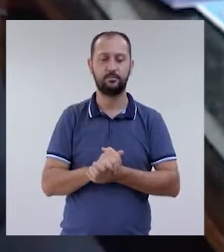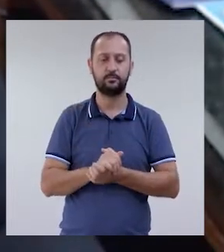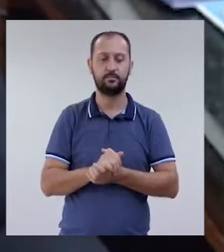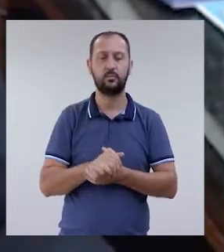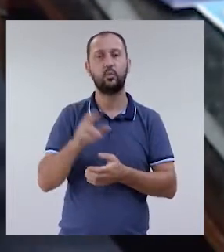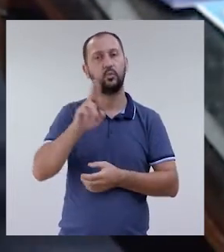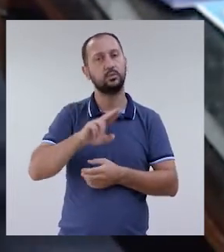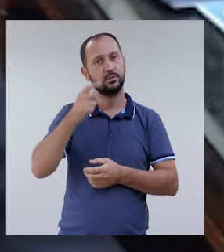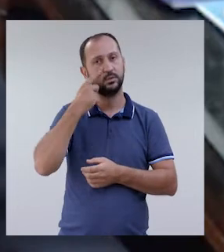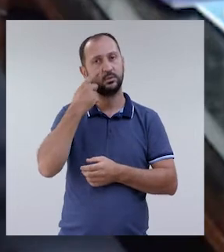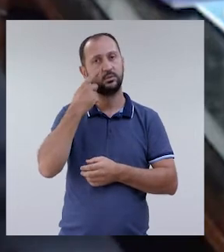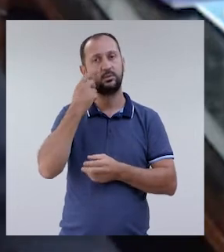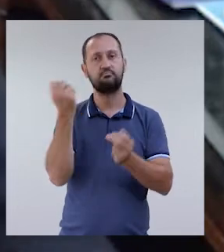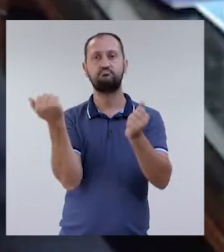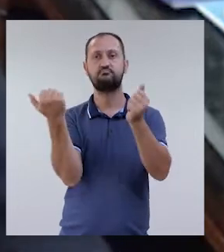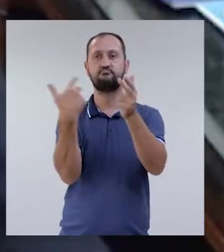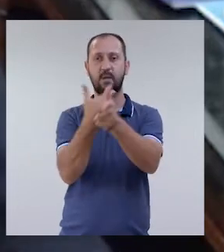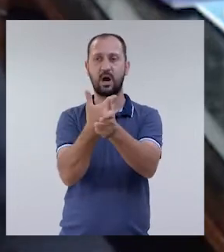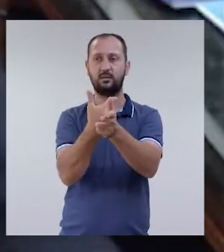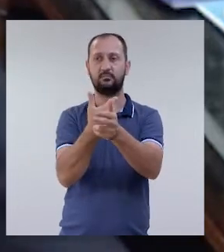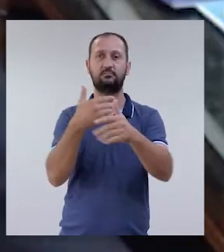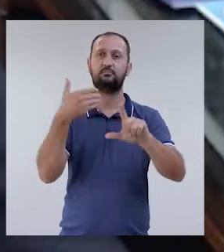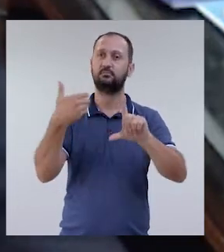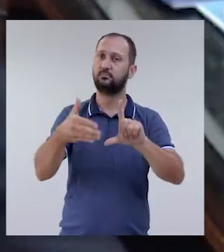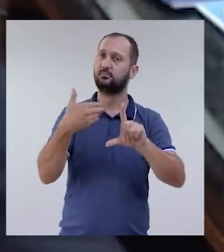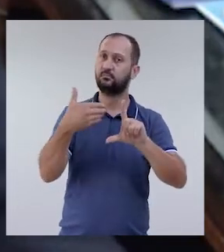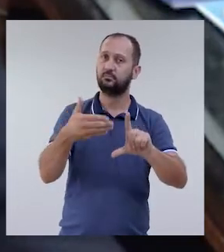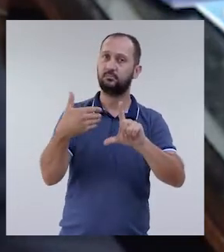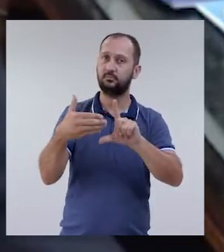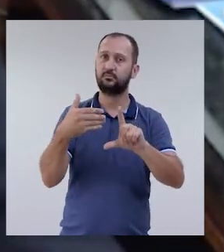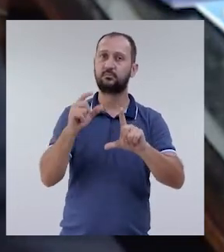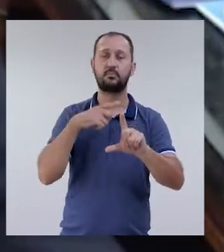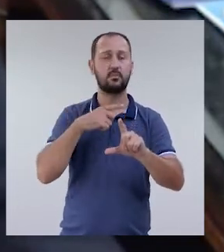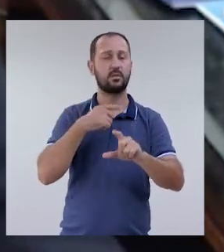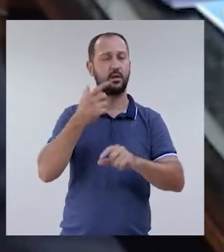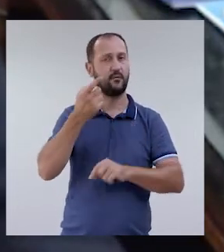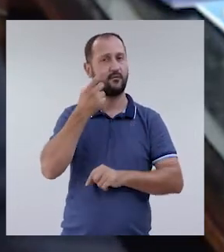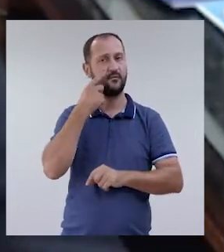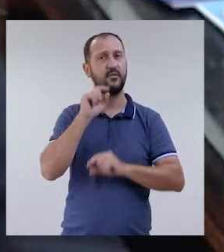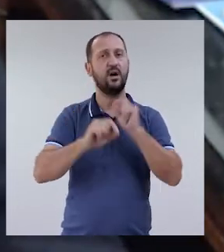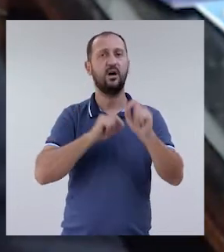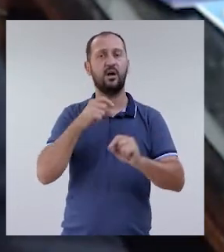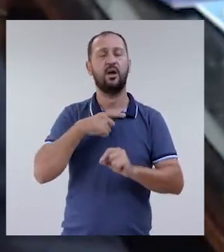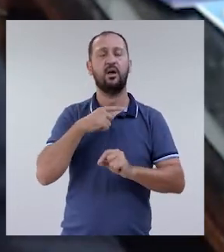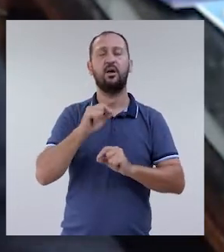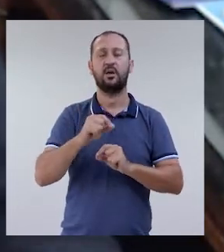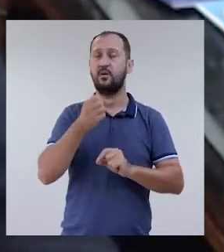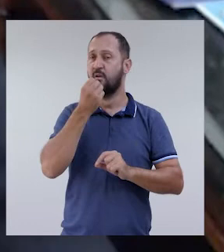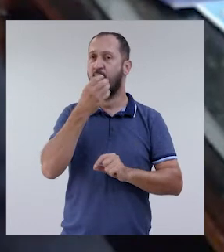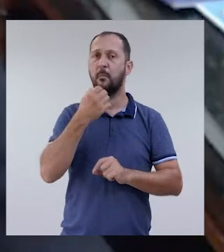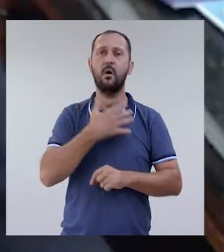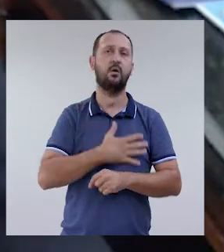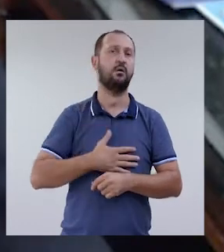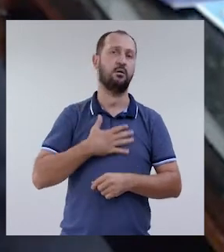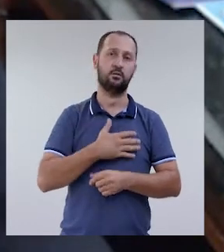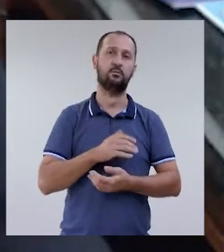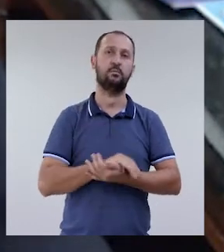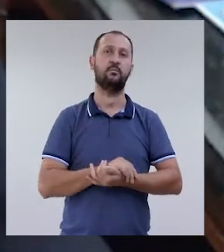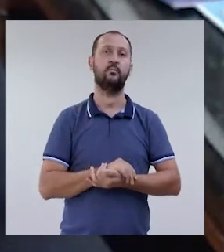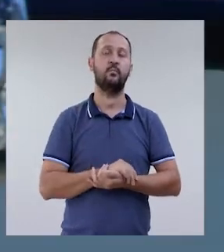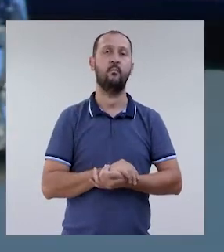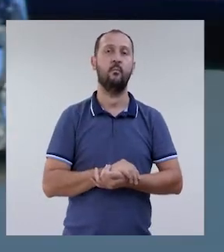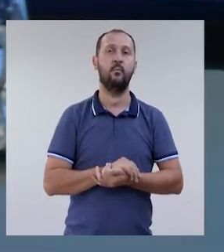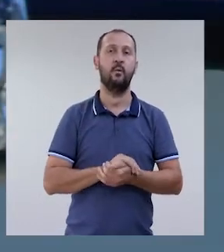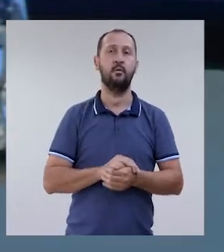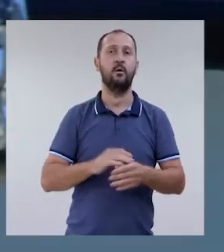audiências por videoconferência e que vem apresentando um resultado muito